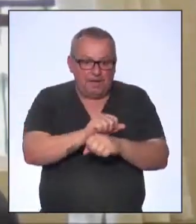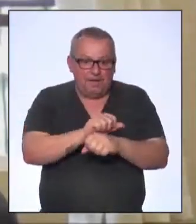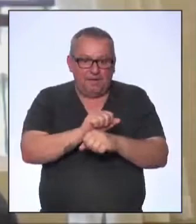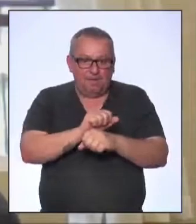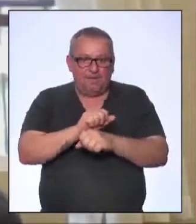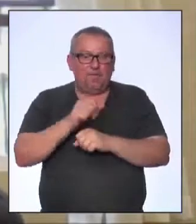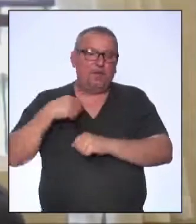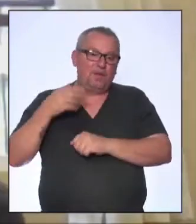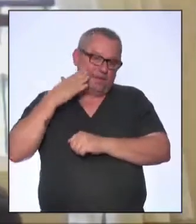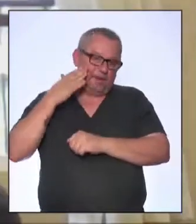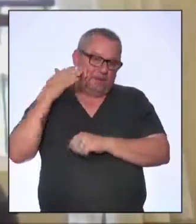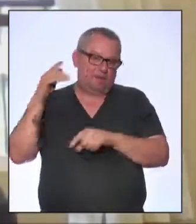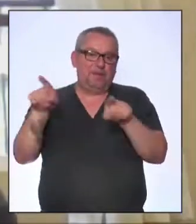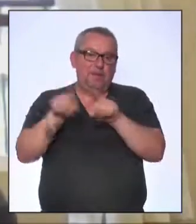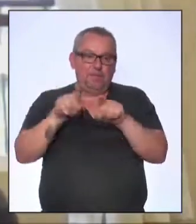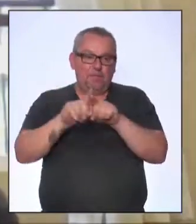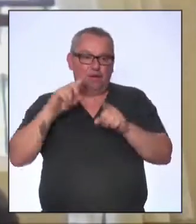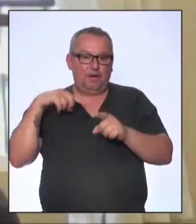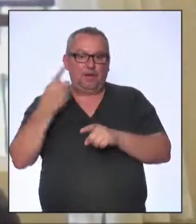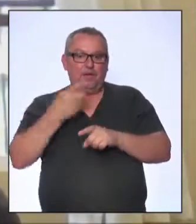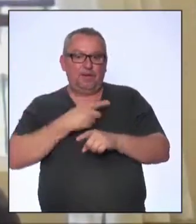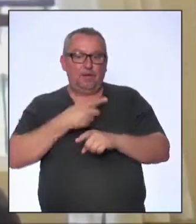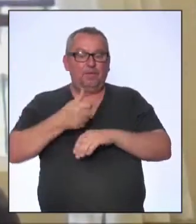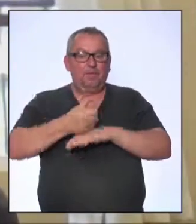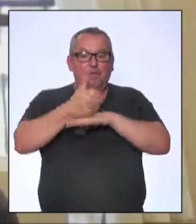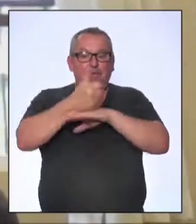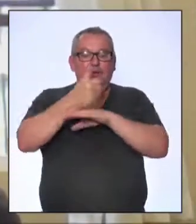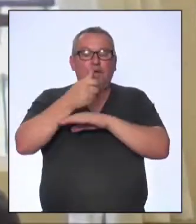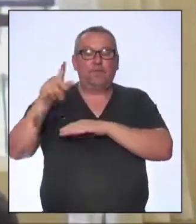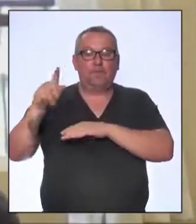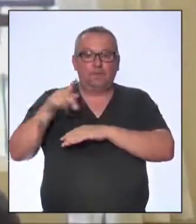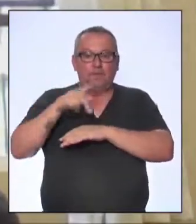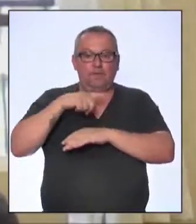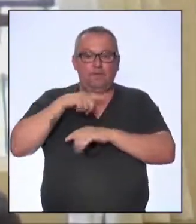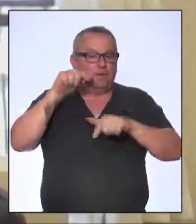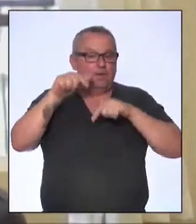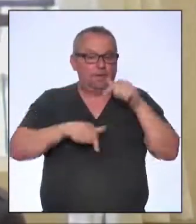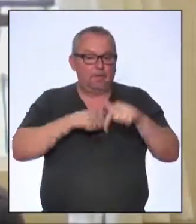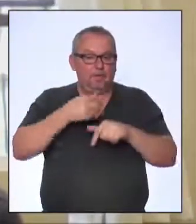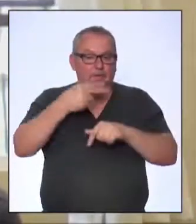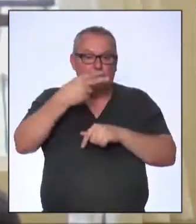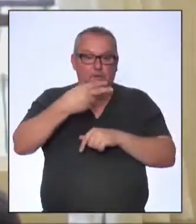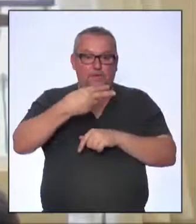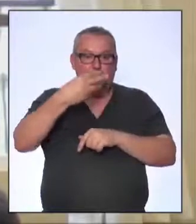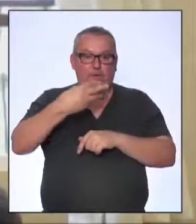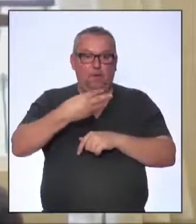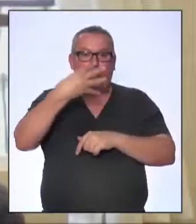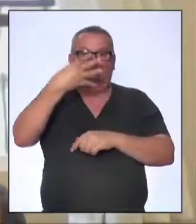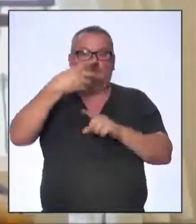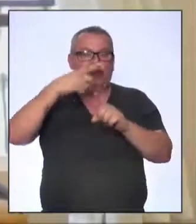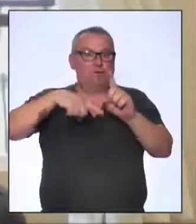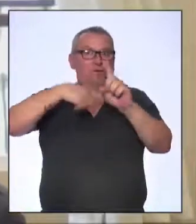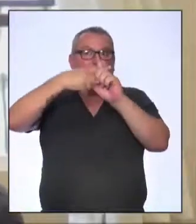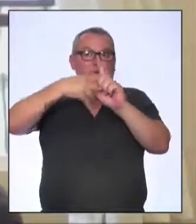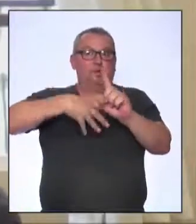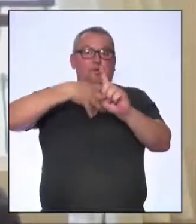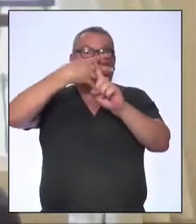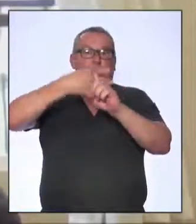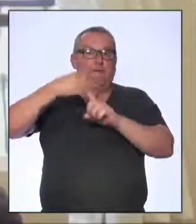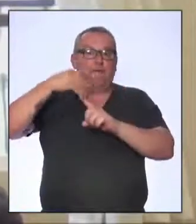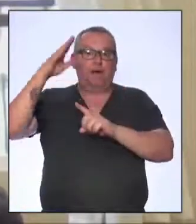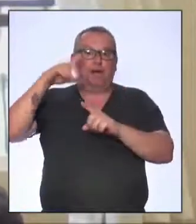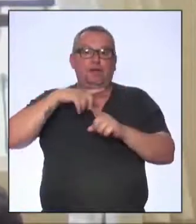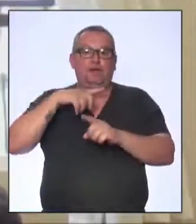sabemos muito bem que nós, professores, estamos trabalhando 2, 3, 4 vezes a mais. E tem